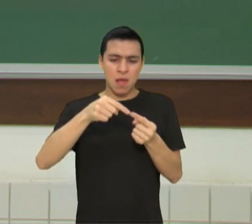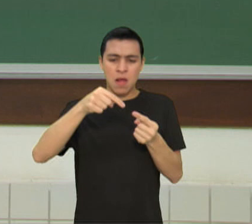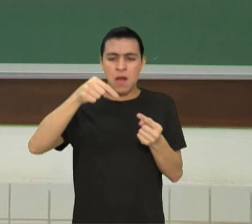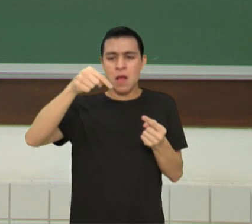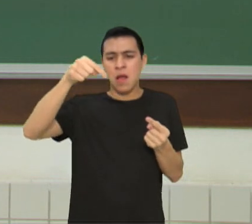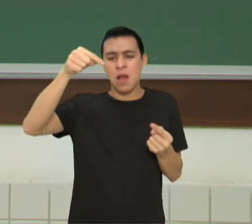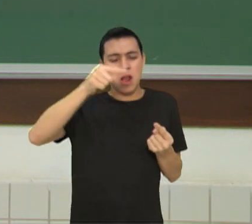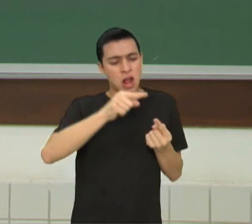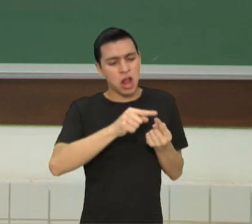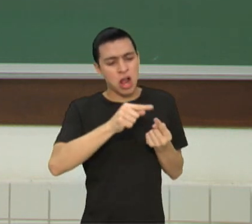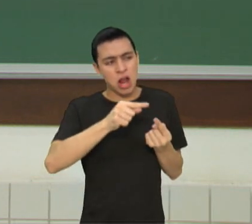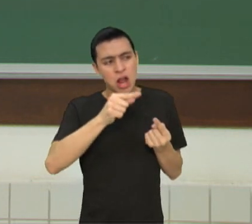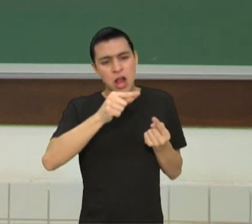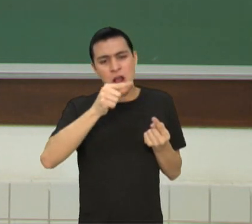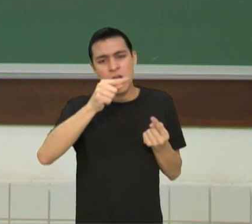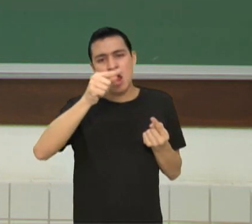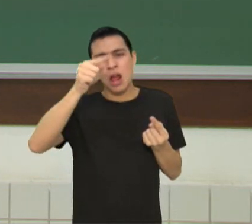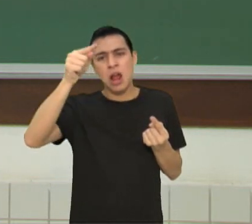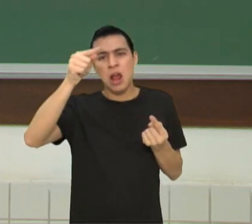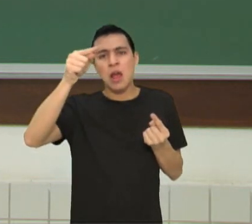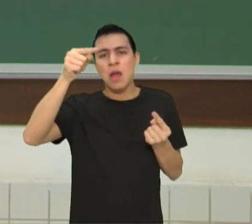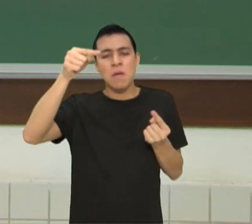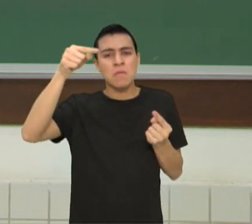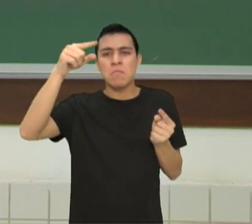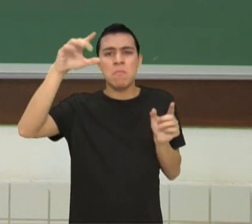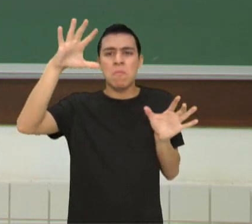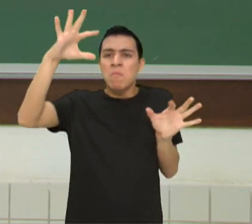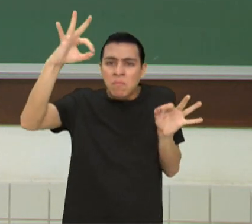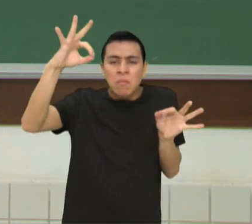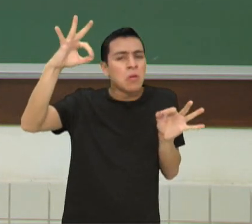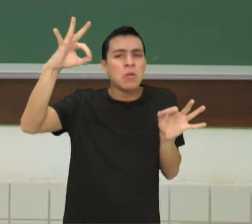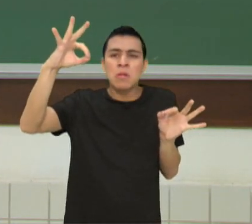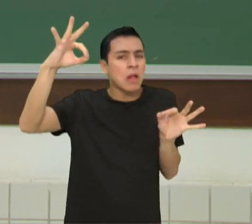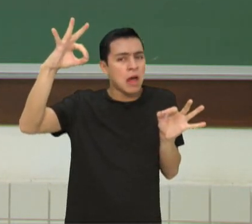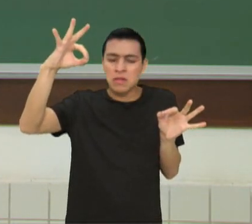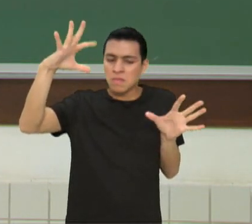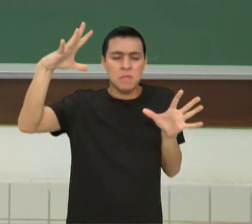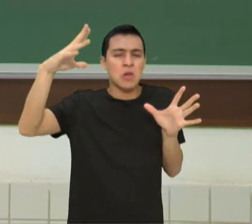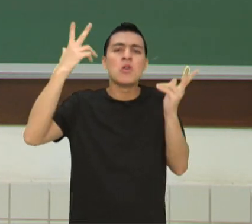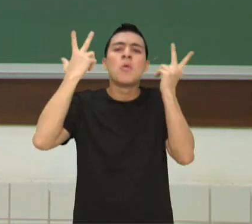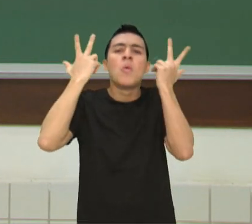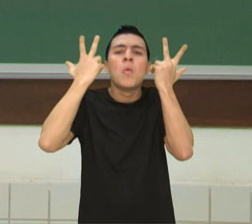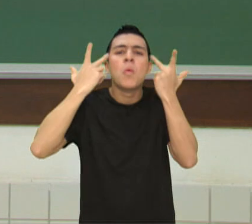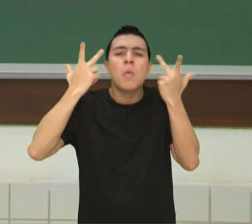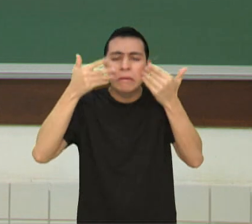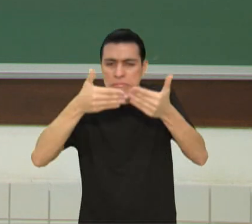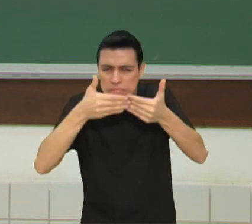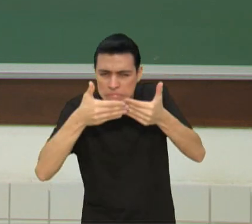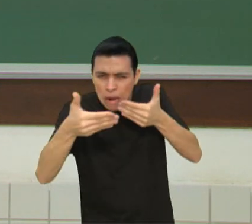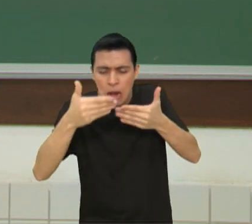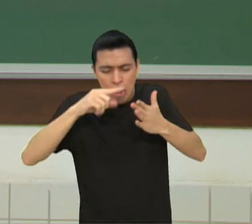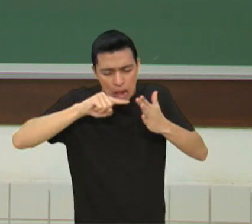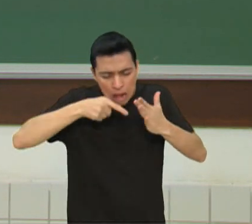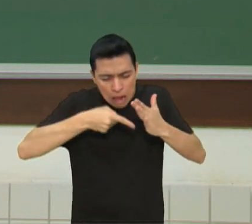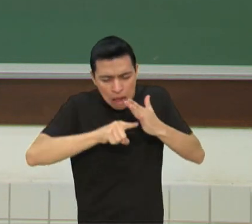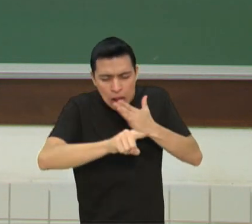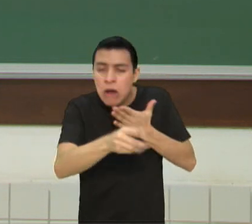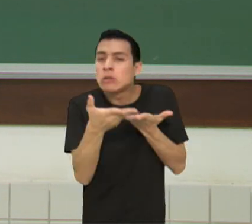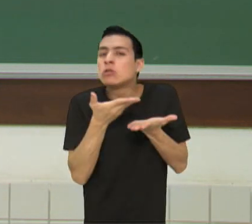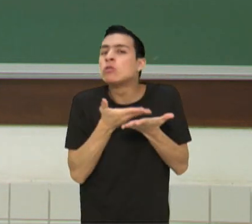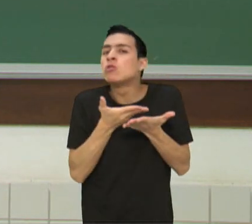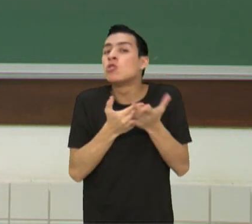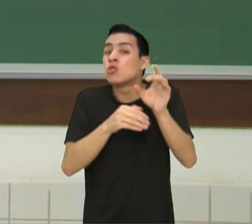nucleotídeos, onde não tem ligação entre bases. Vamos aprofundar isso nas aulas de núcleo, lembrando